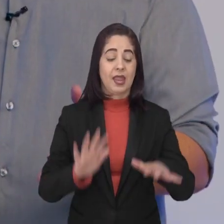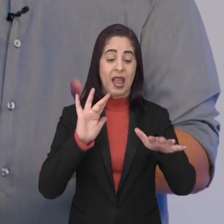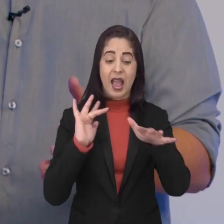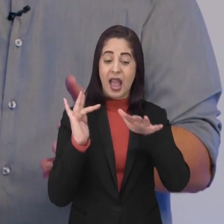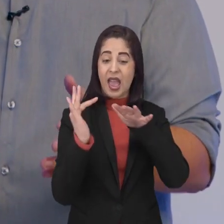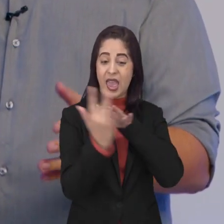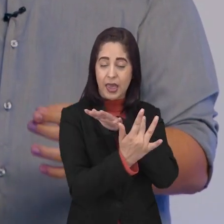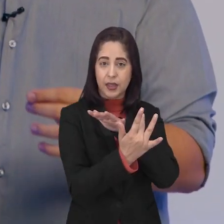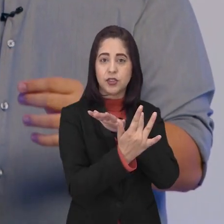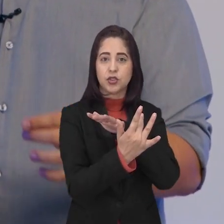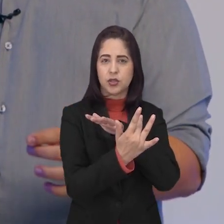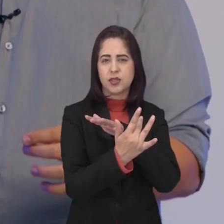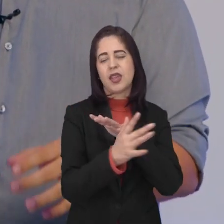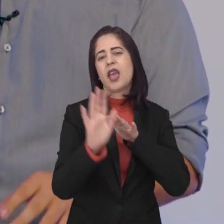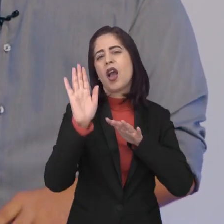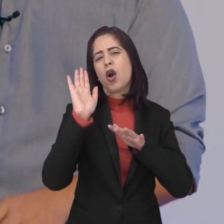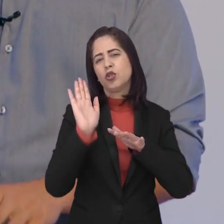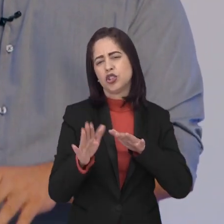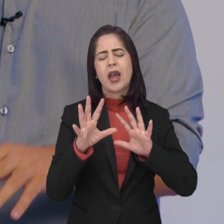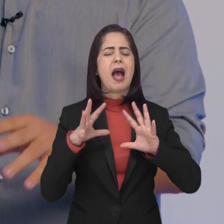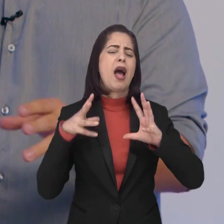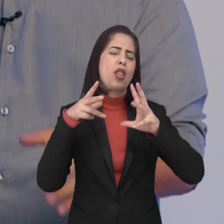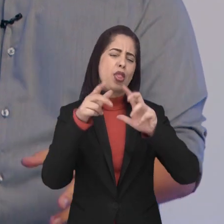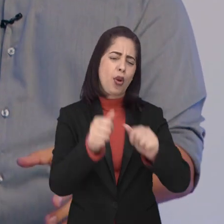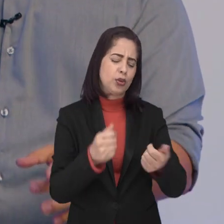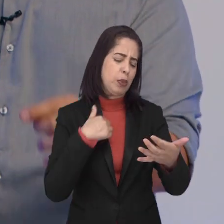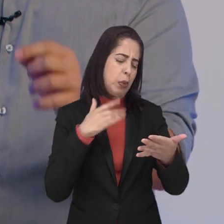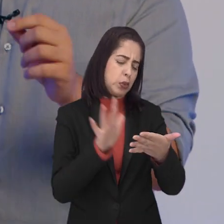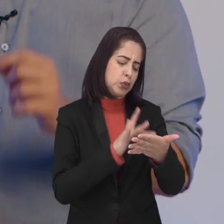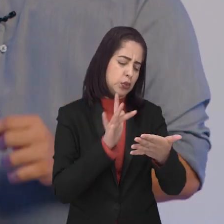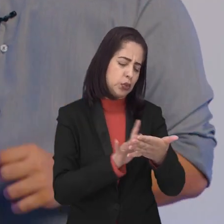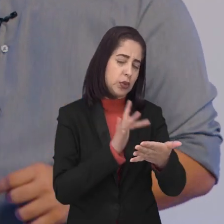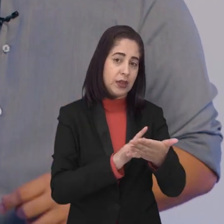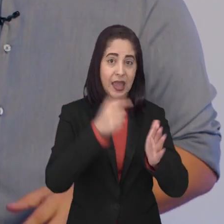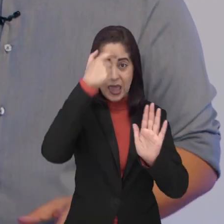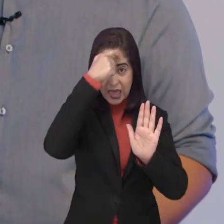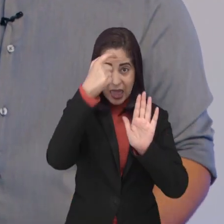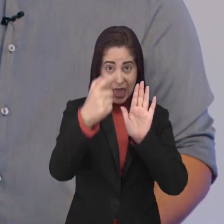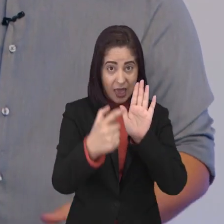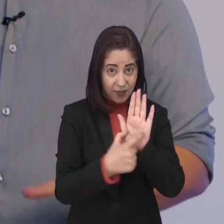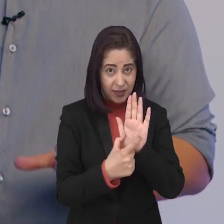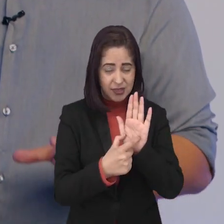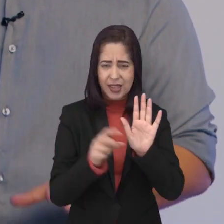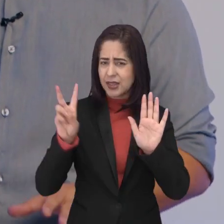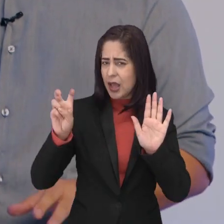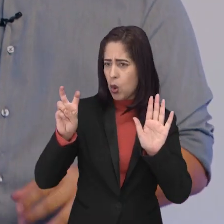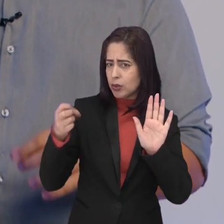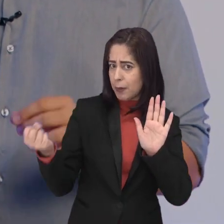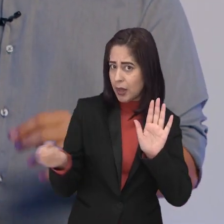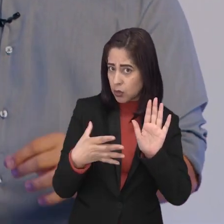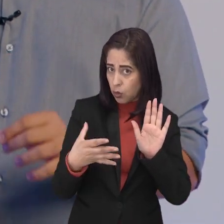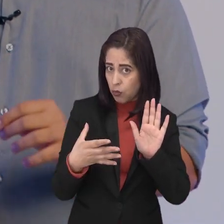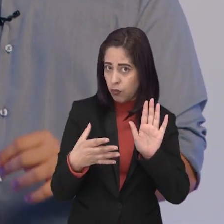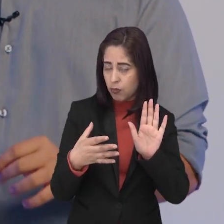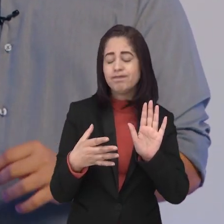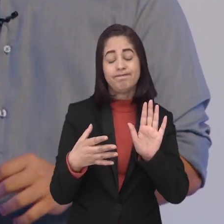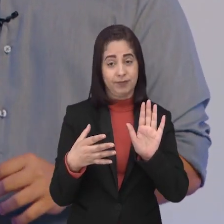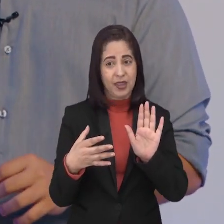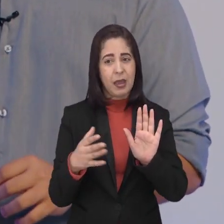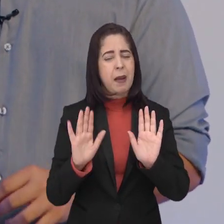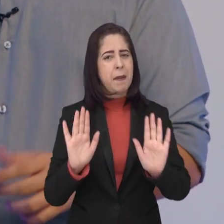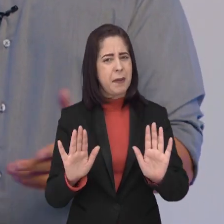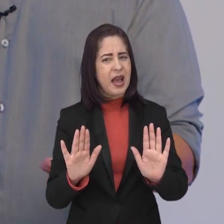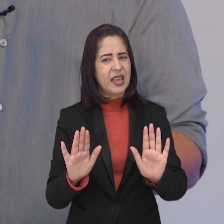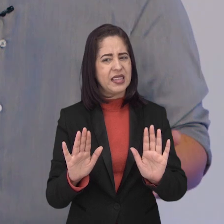As redes sociais estão na palma da mão de quase todo mundo. E a inteligência artificial é um termo mais novo, mas muito falado por